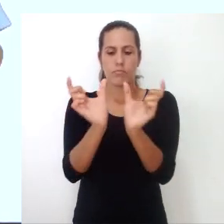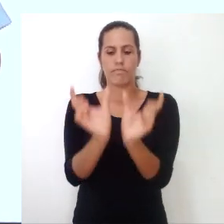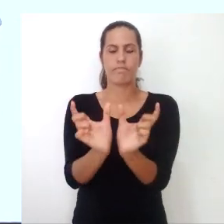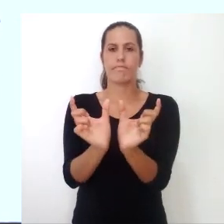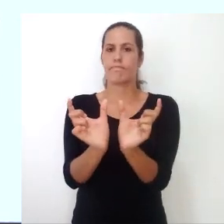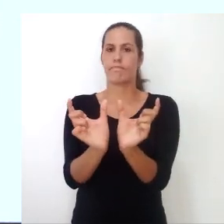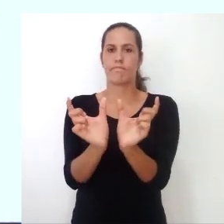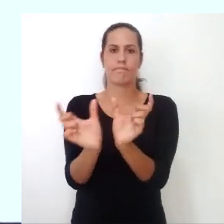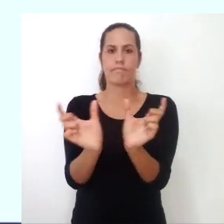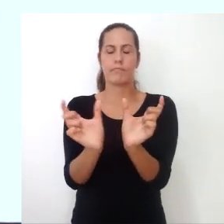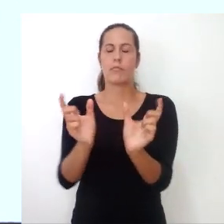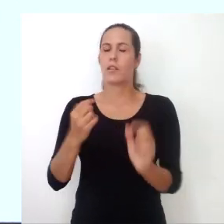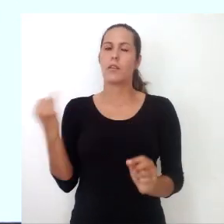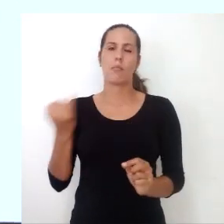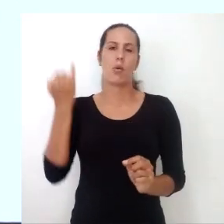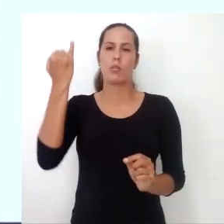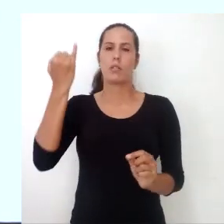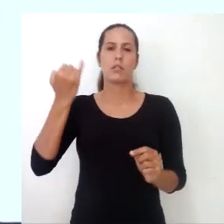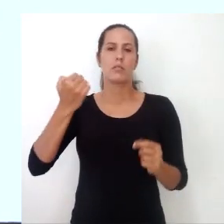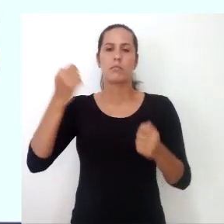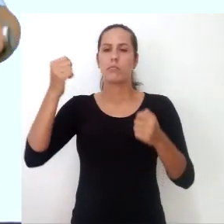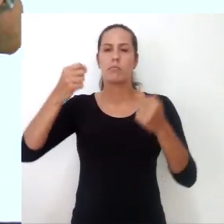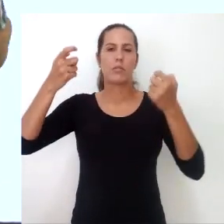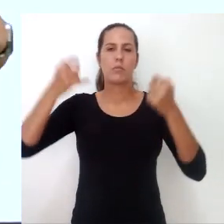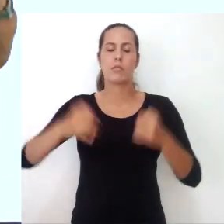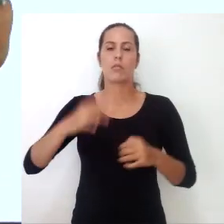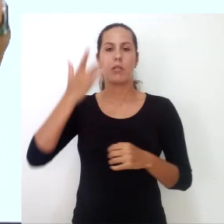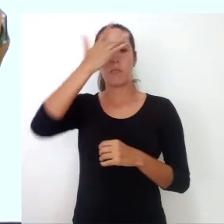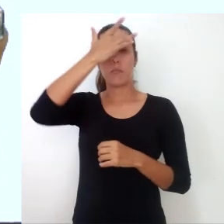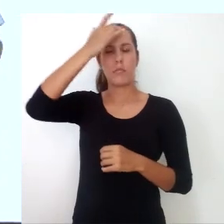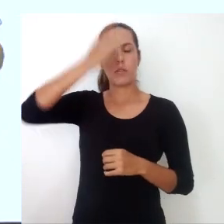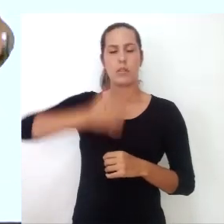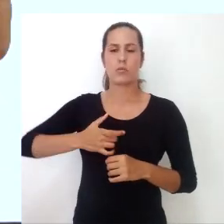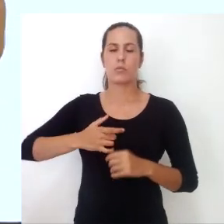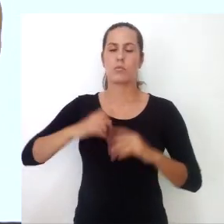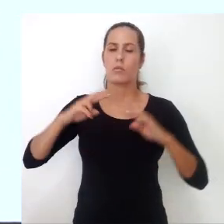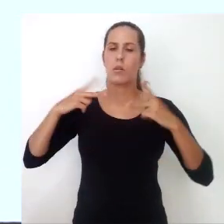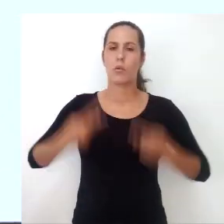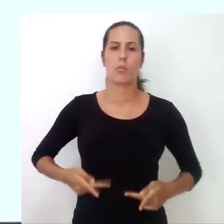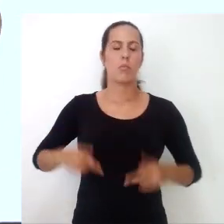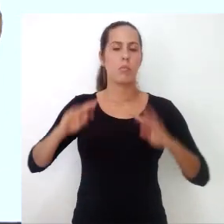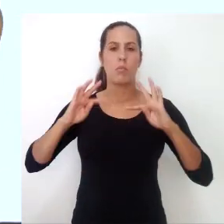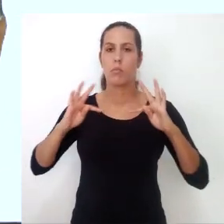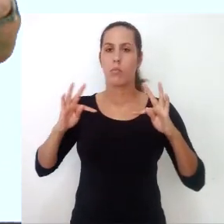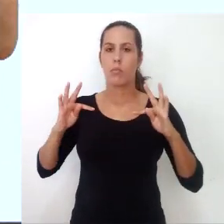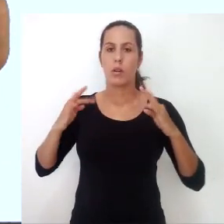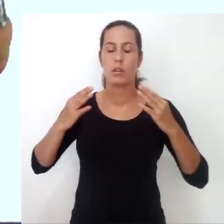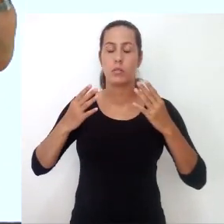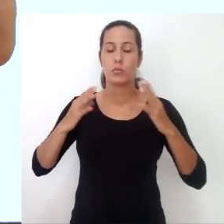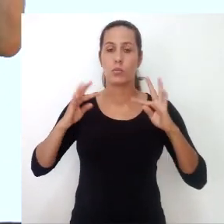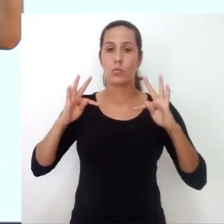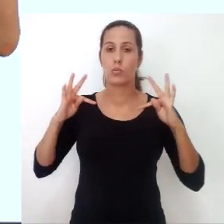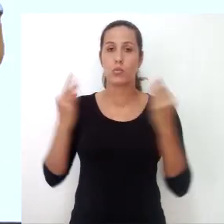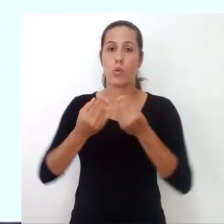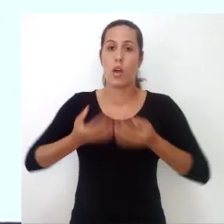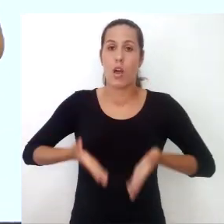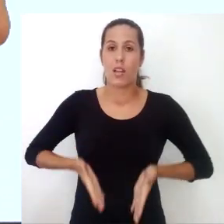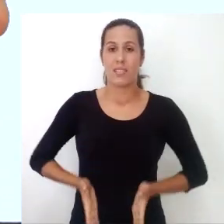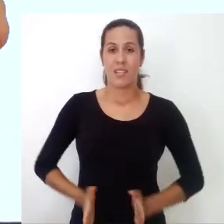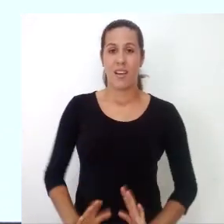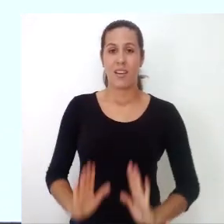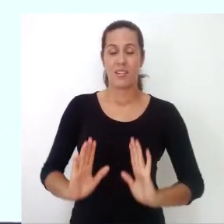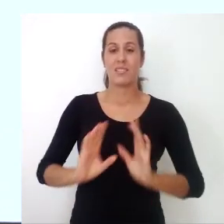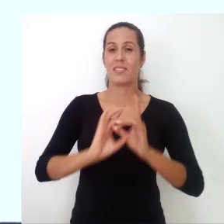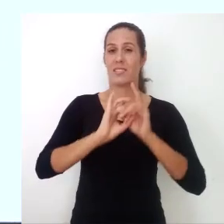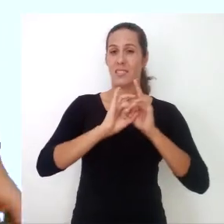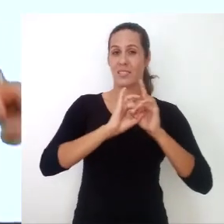muito. Nem há necessidade de muita explicação. Todo ser humano nasce livre e nasce com direitos.